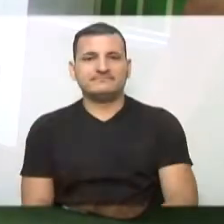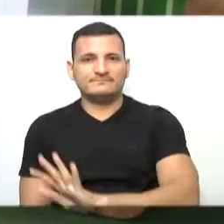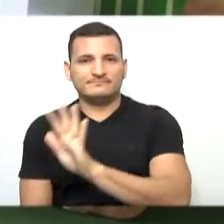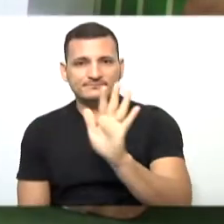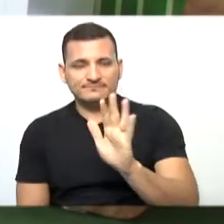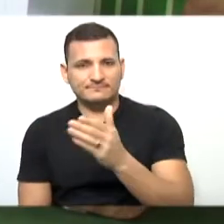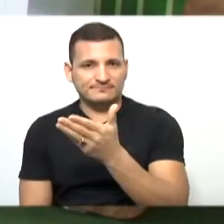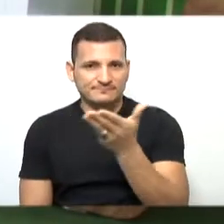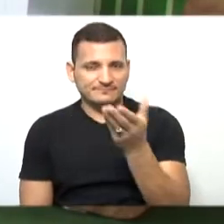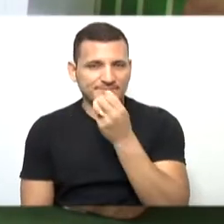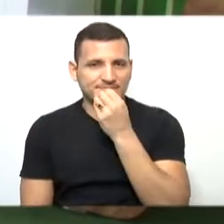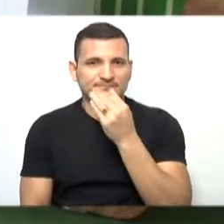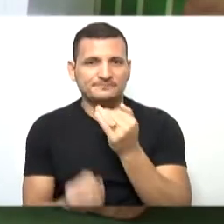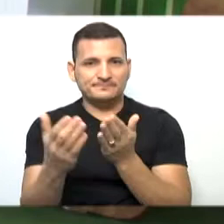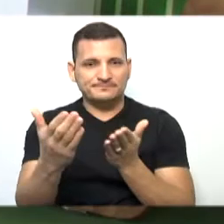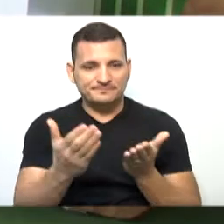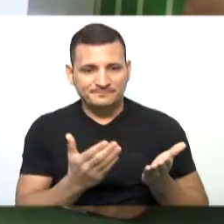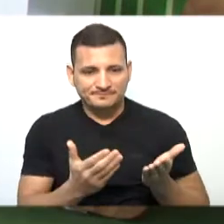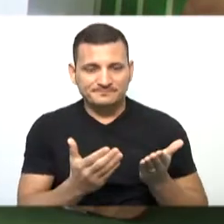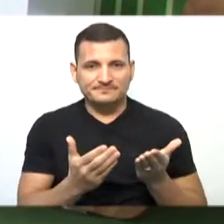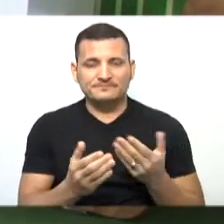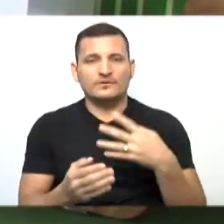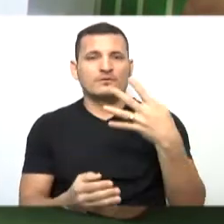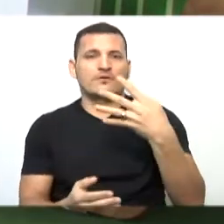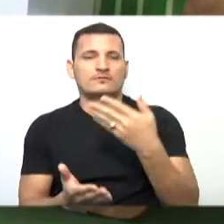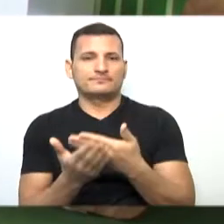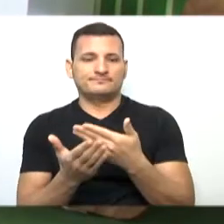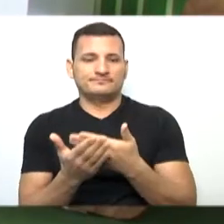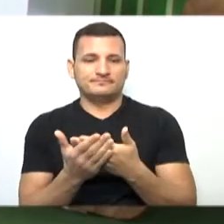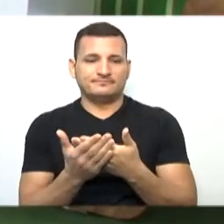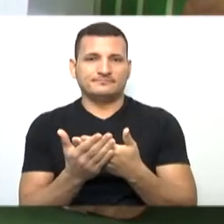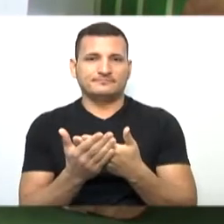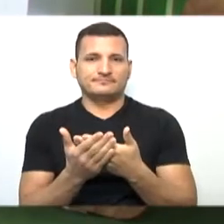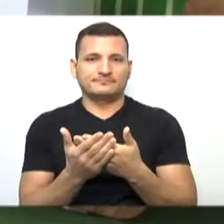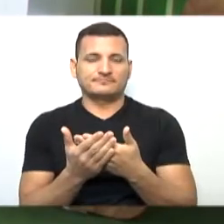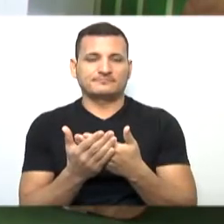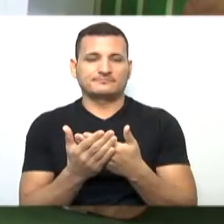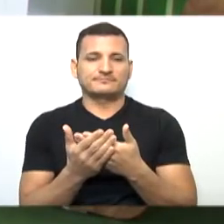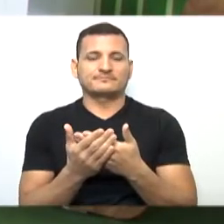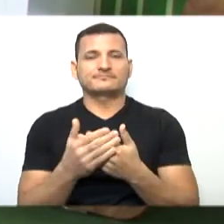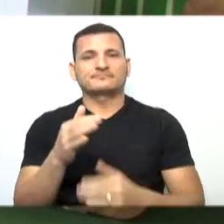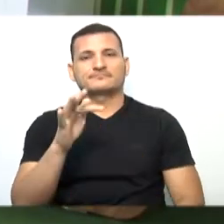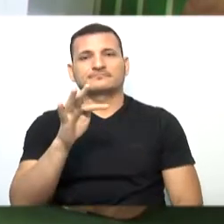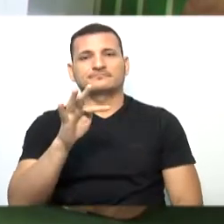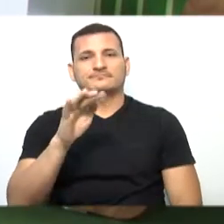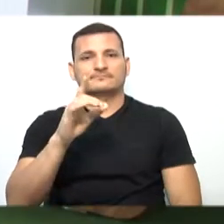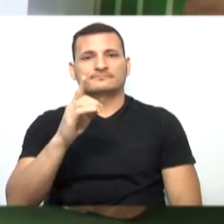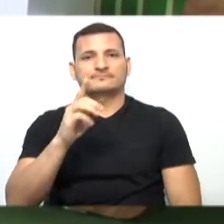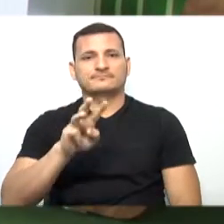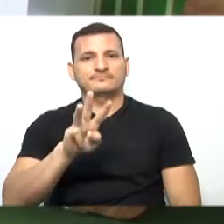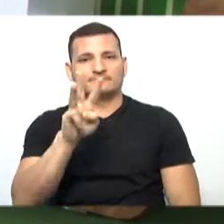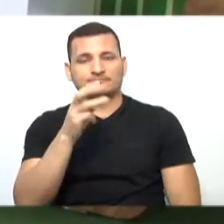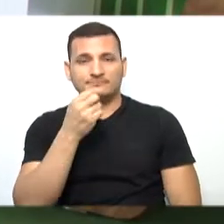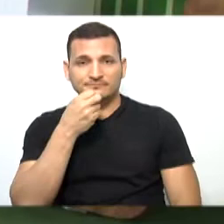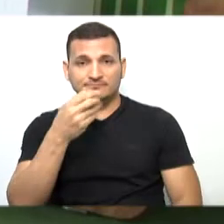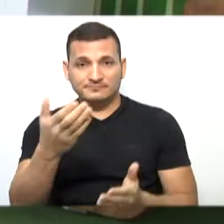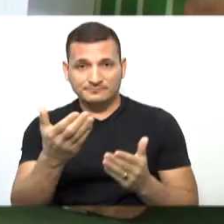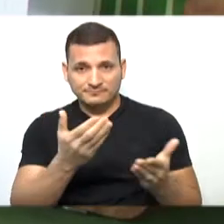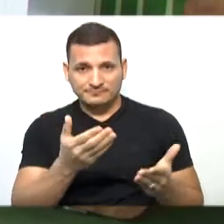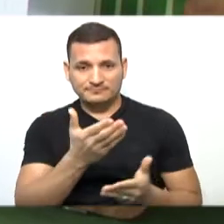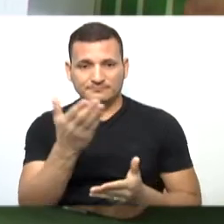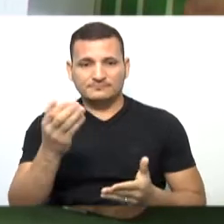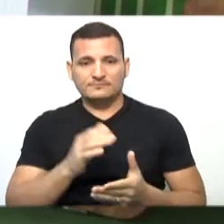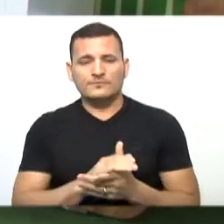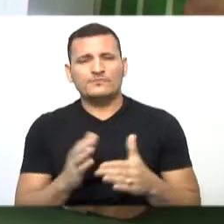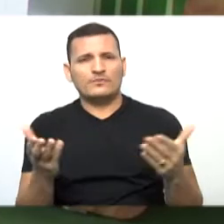alunos, sejam muito bem-vindos à nossa quarta aula de FDW, pessoal. Seja bem-vindo à nossa quarta aula. E hoje a gente vai